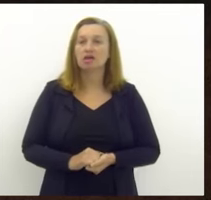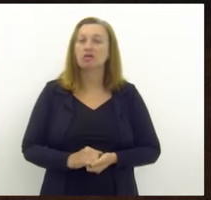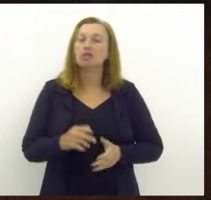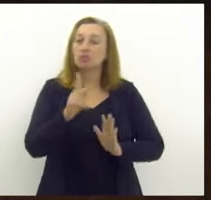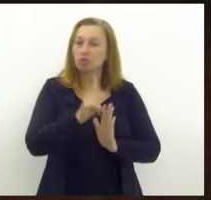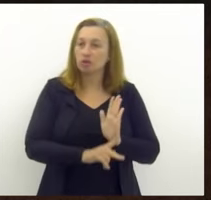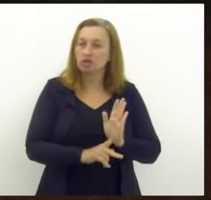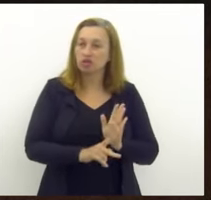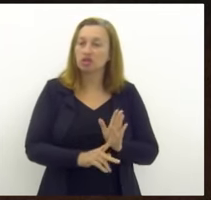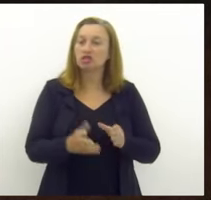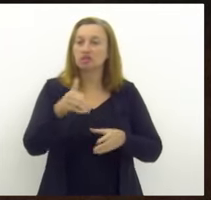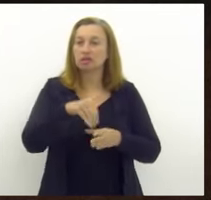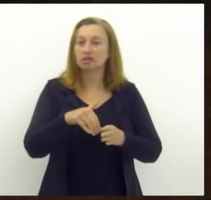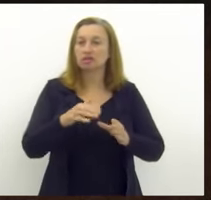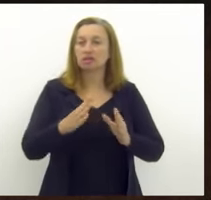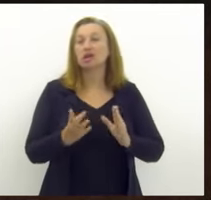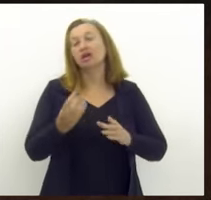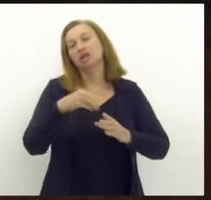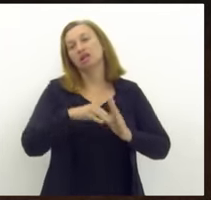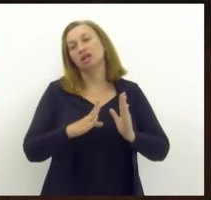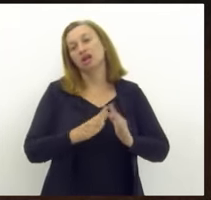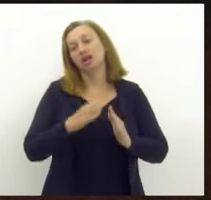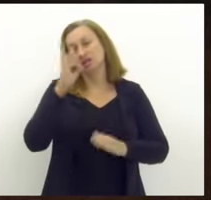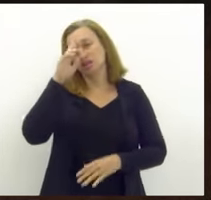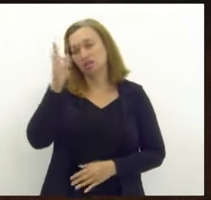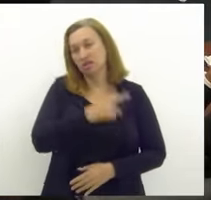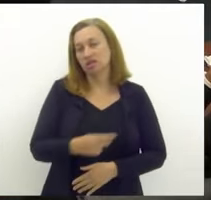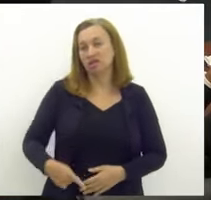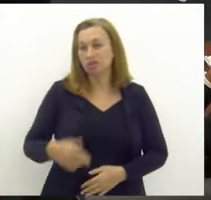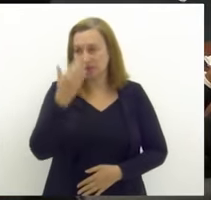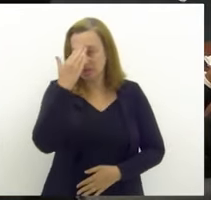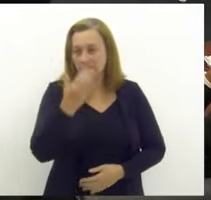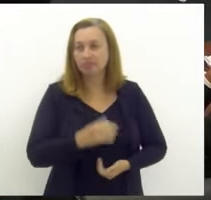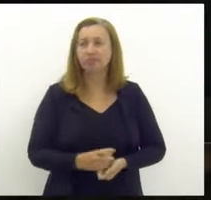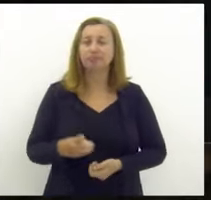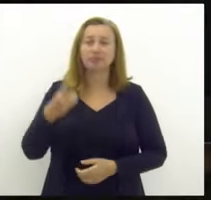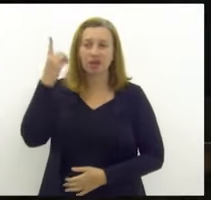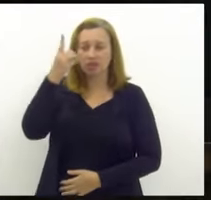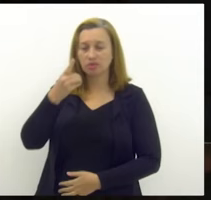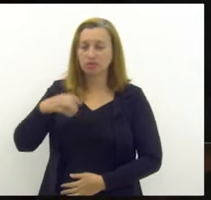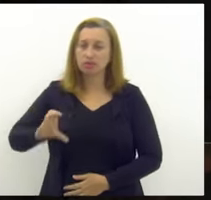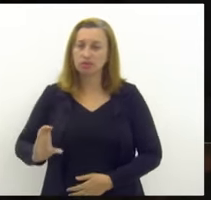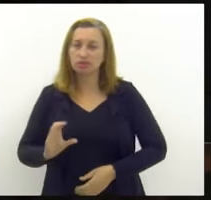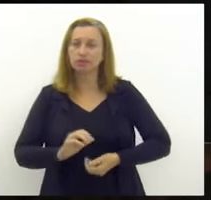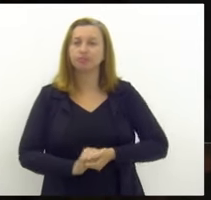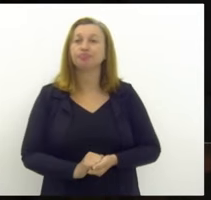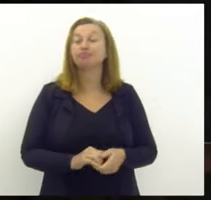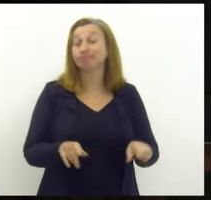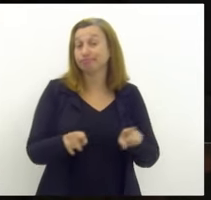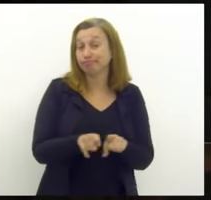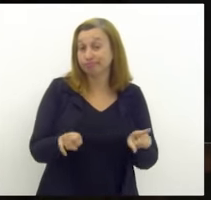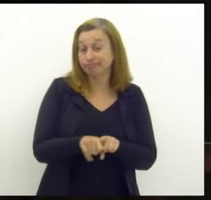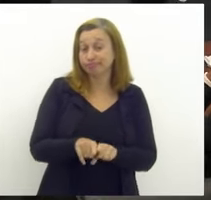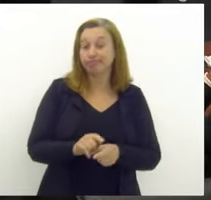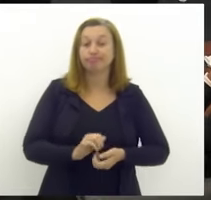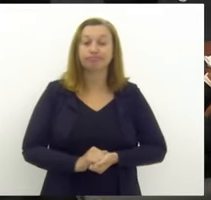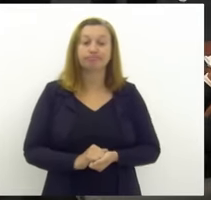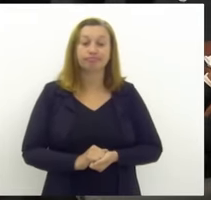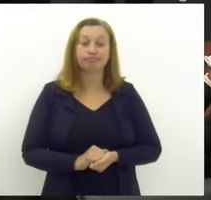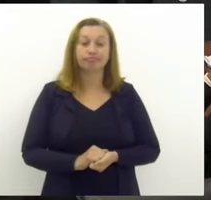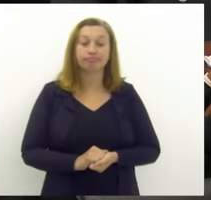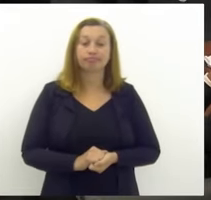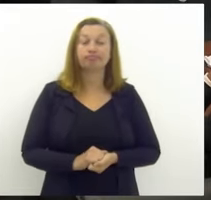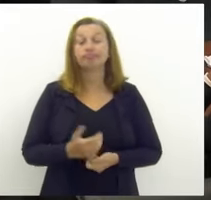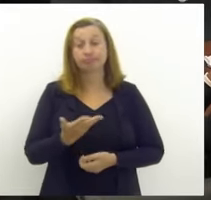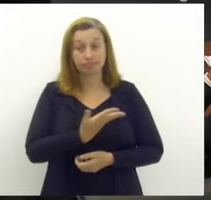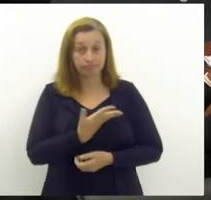que tramita aqui na casa muito obrigada senhor presidente Presidente Obrigado Deputado renado Deputado M também como as